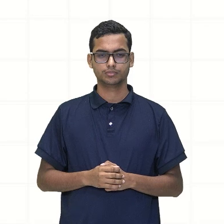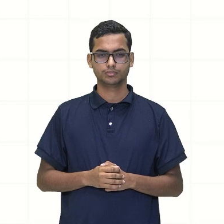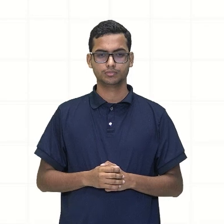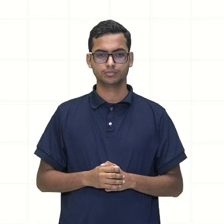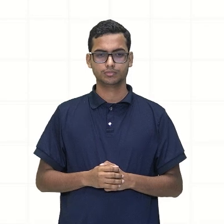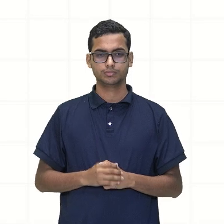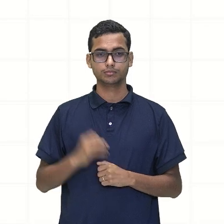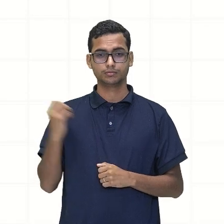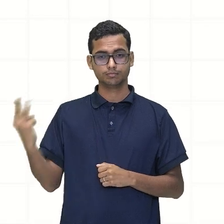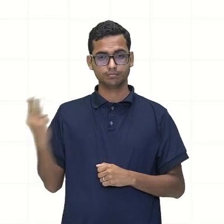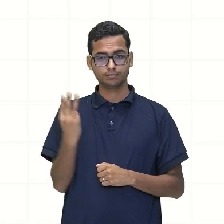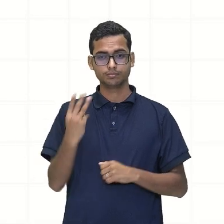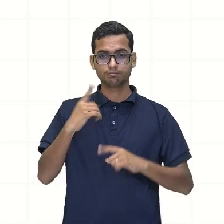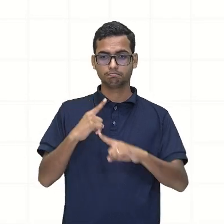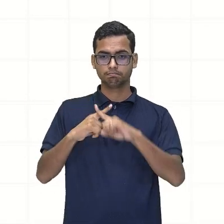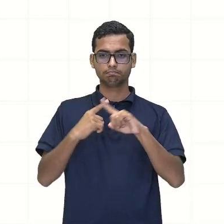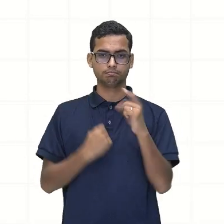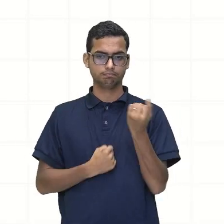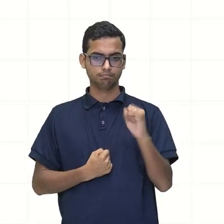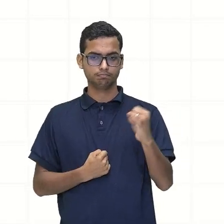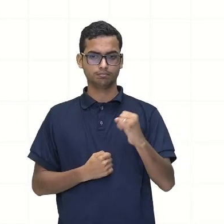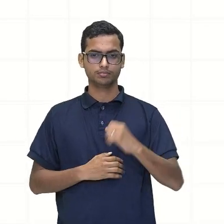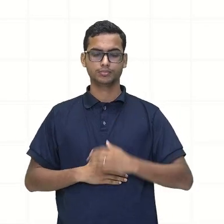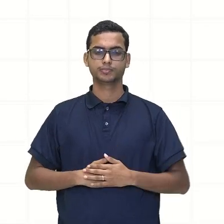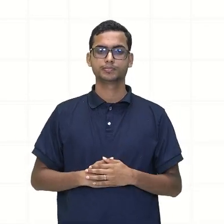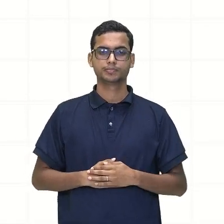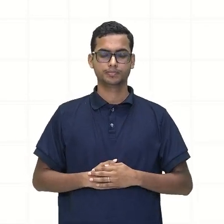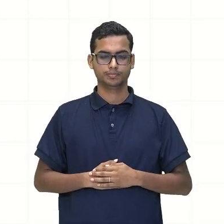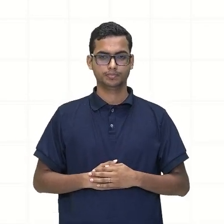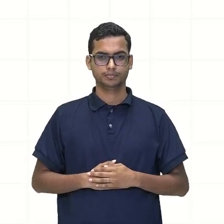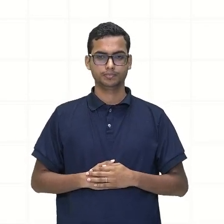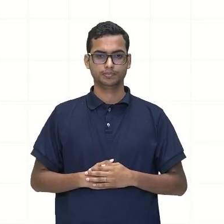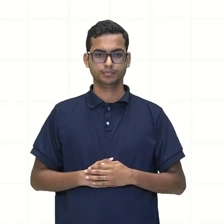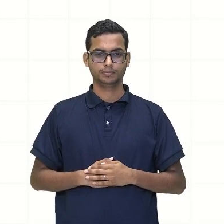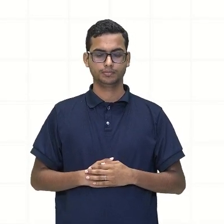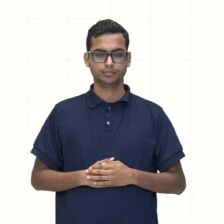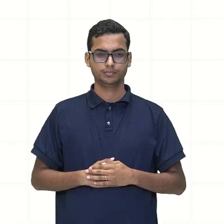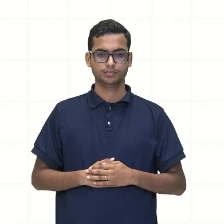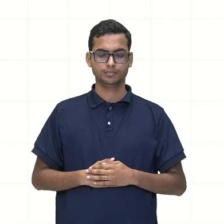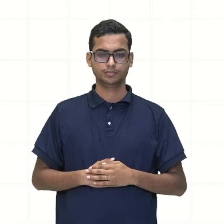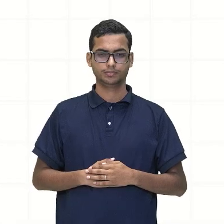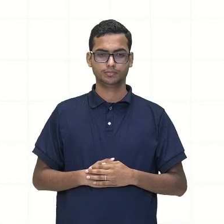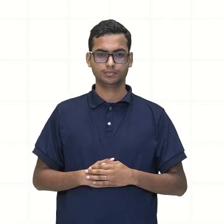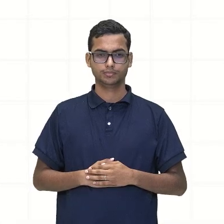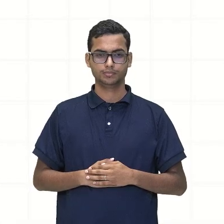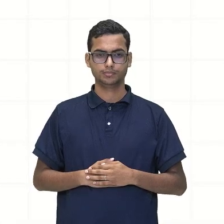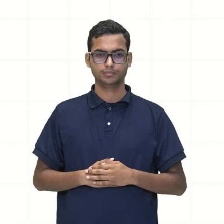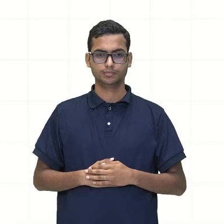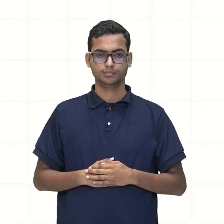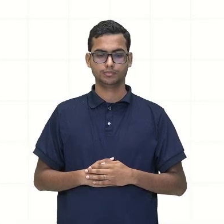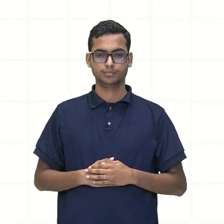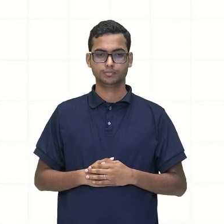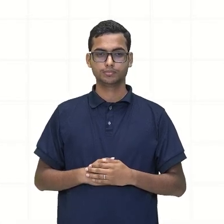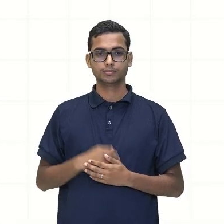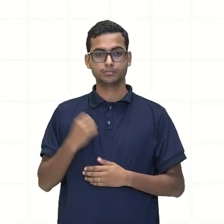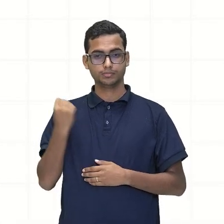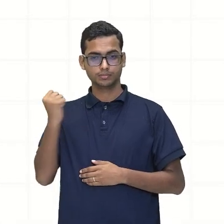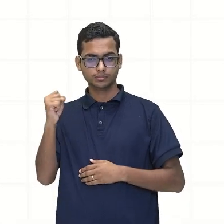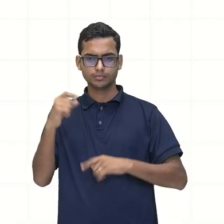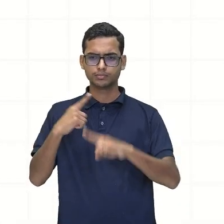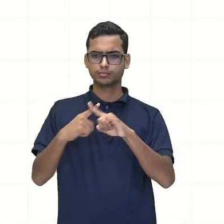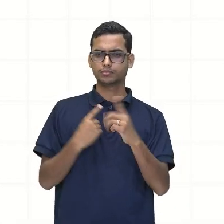33 vezes 8. 8 vezes 3 é 24. Vão